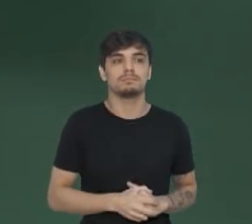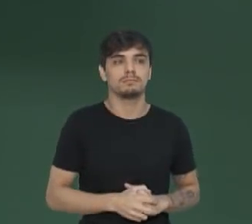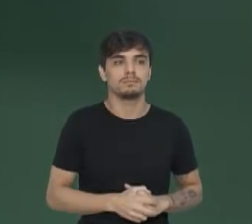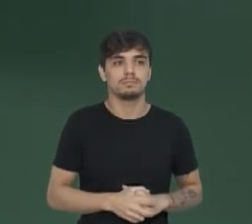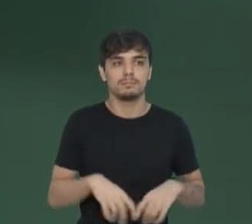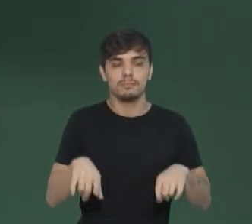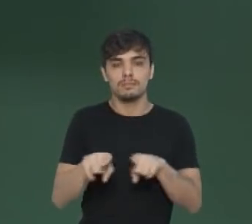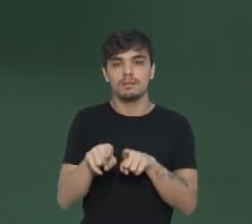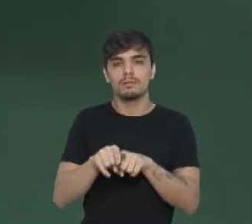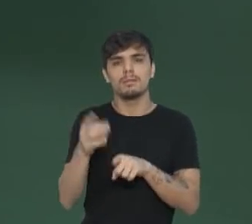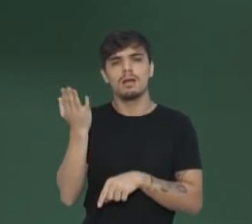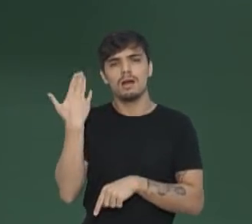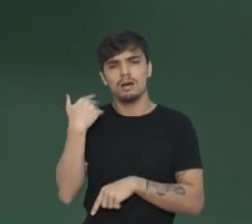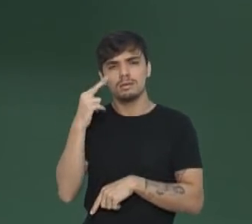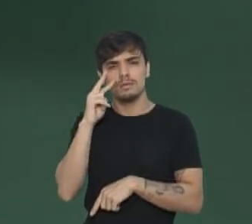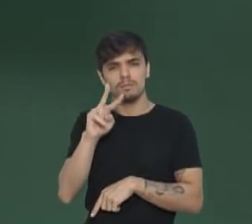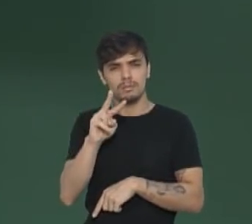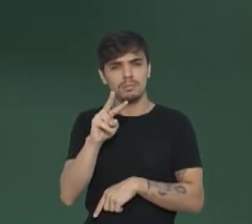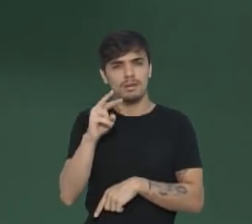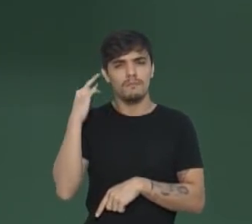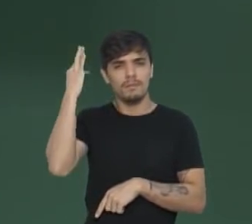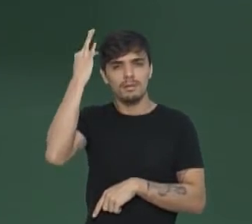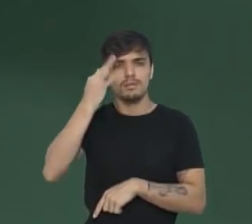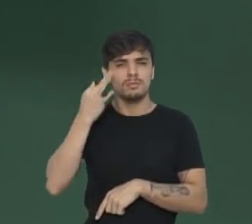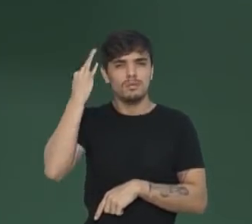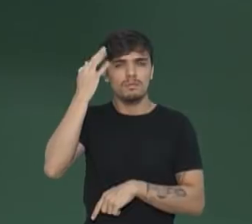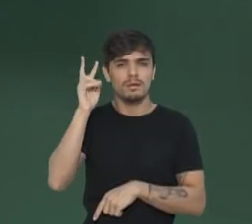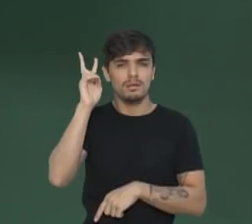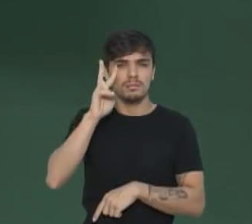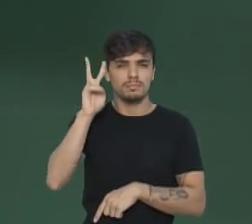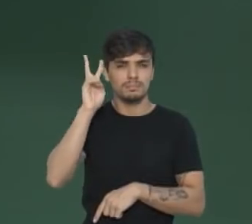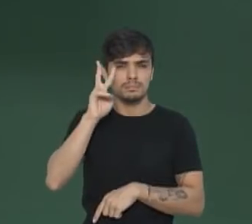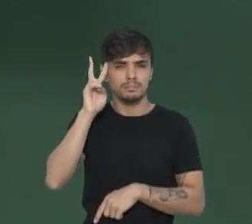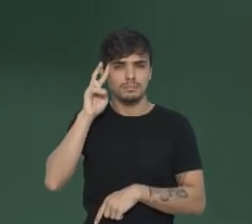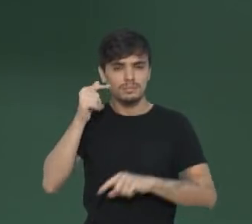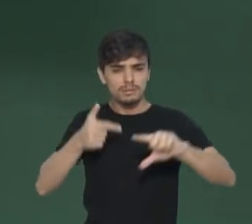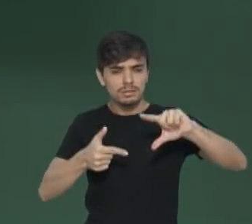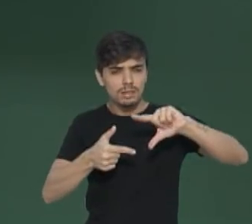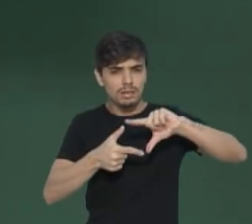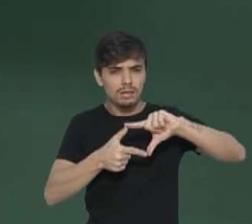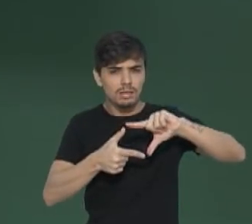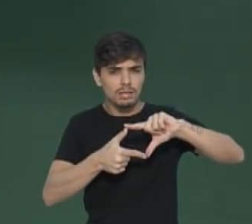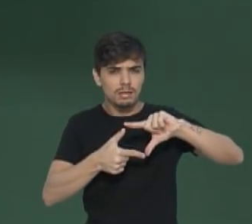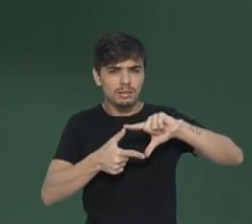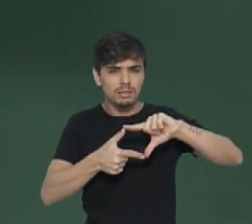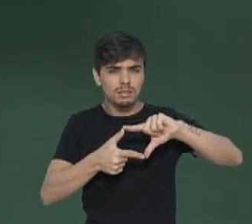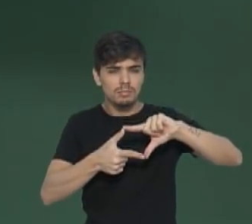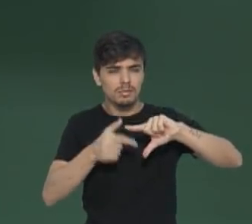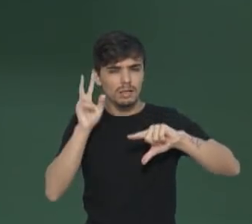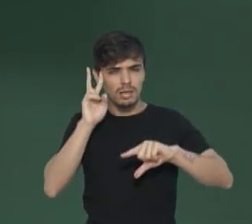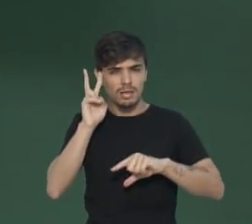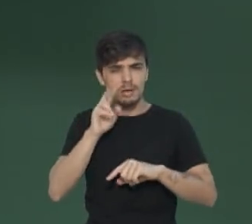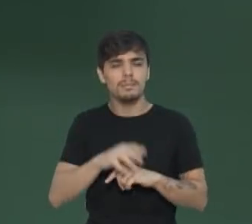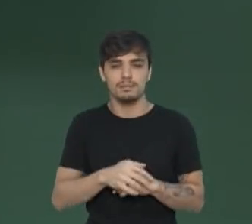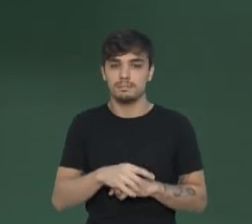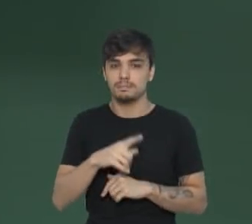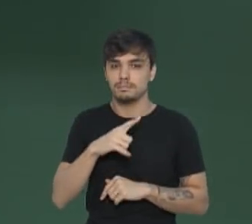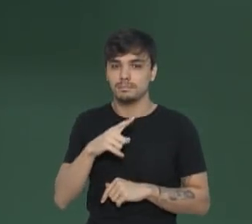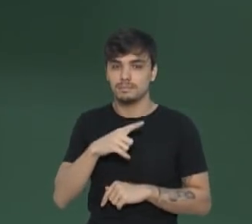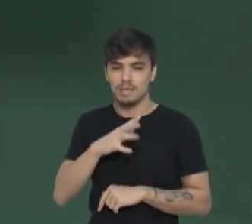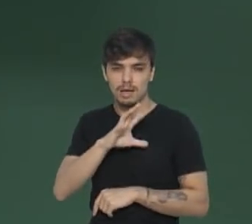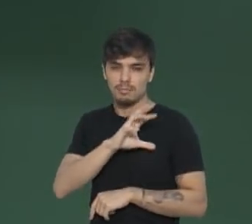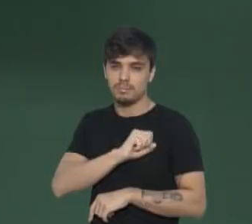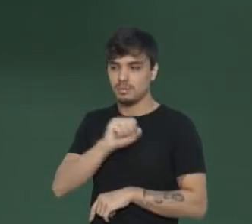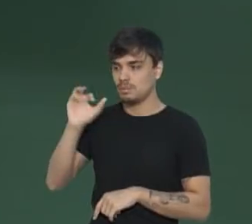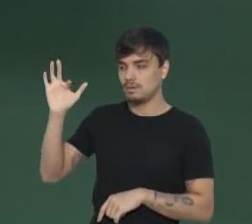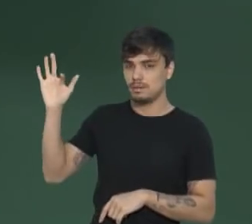lá atrás na filosofia estoica, lembra disso? Lá do helenismo, né, o pensamento estoico, nós vimos o conceito de amor fati, né,